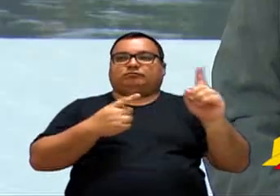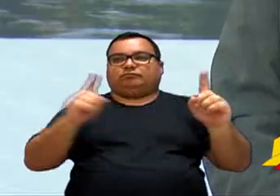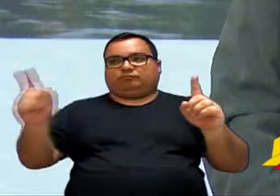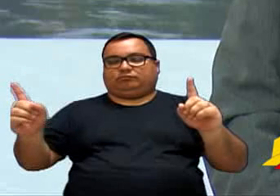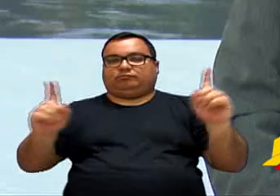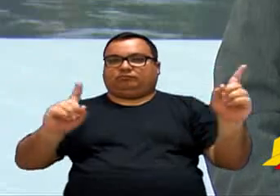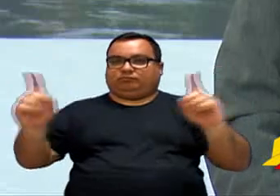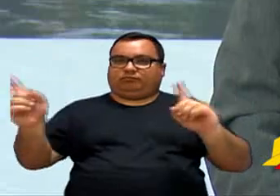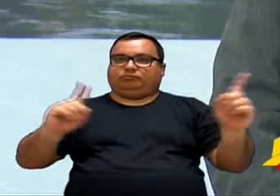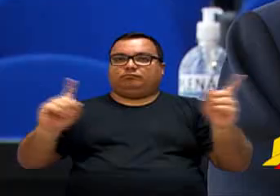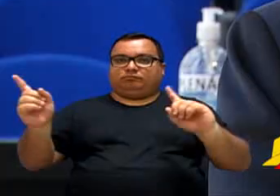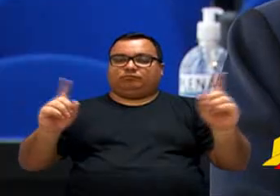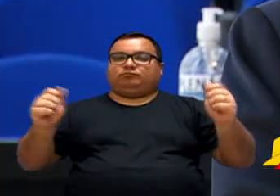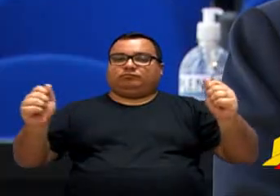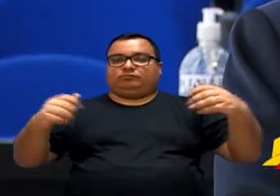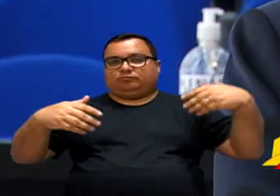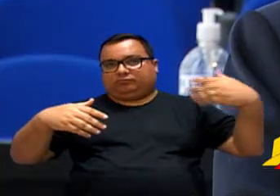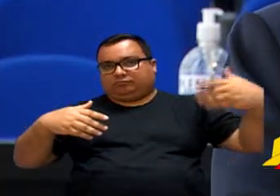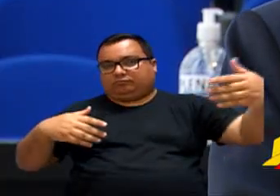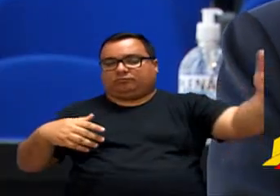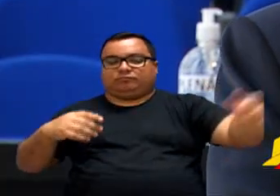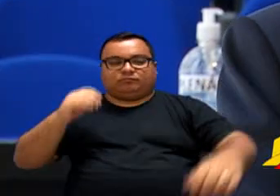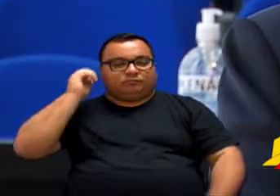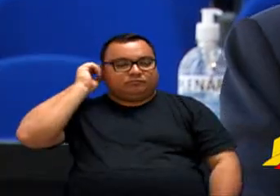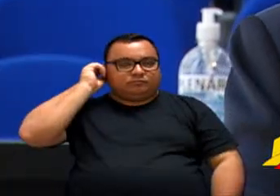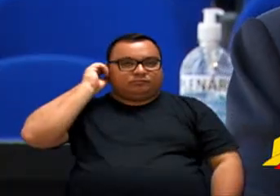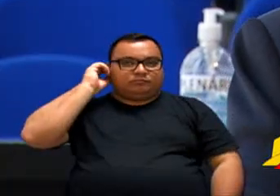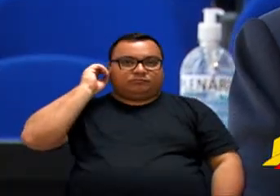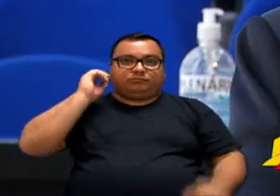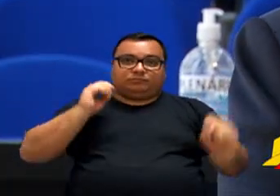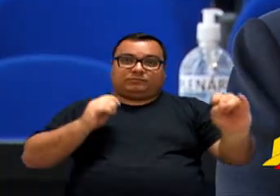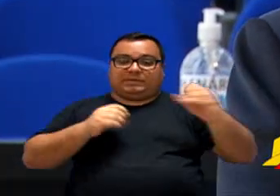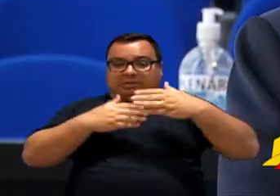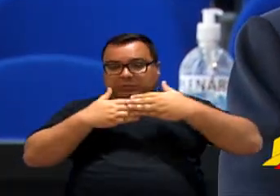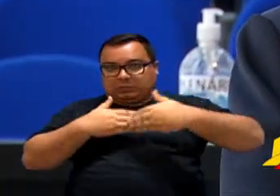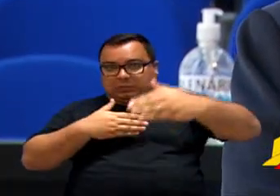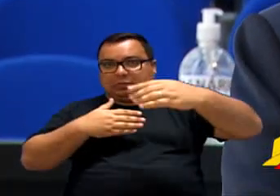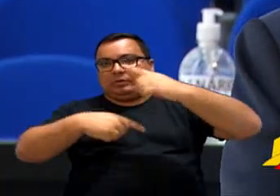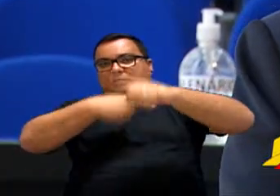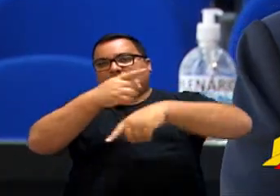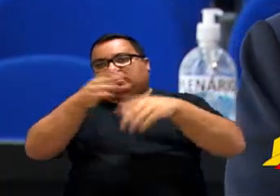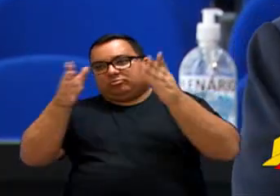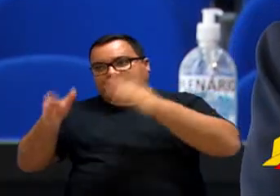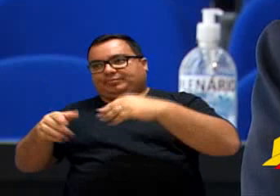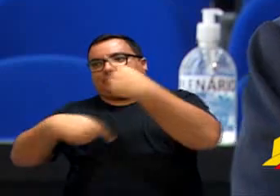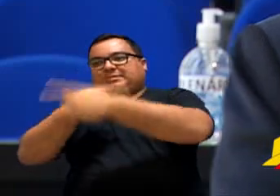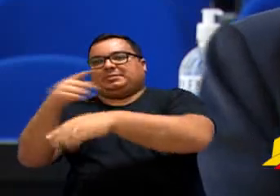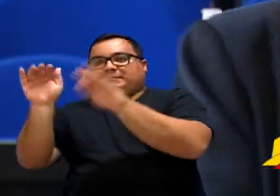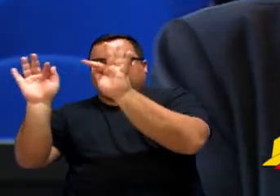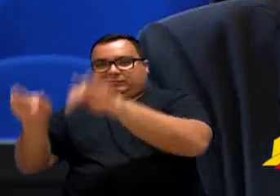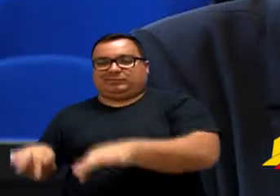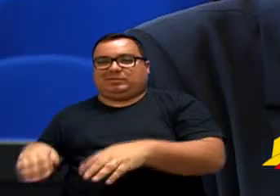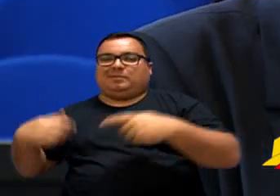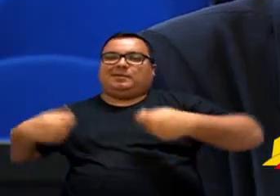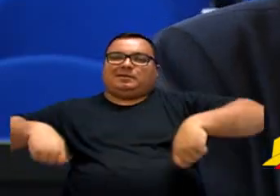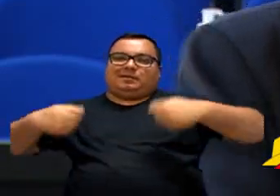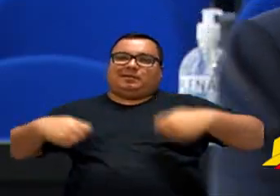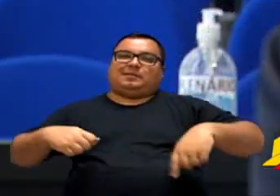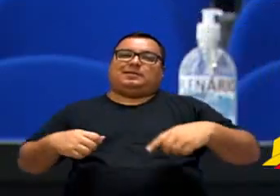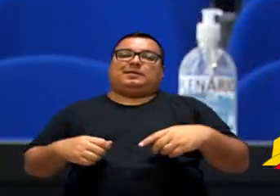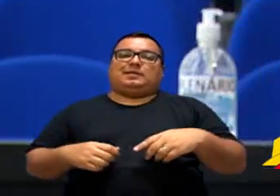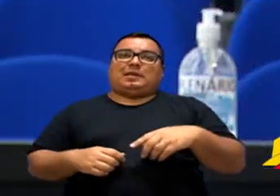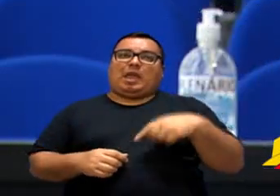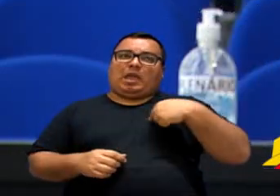um desenrolar, vereador. Nós não temos um começo, meio, fim, fica solto. Sim. Eu defendo que cada projeto já